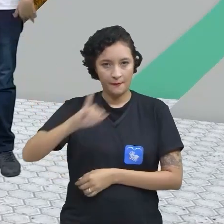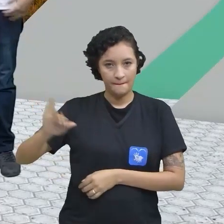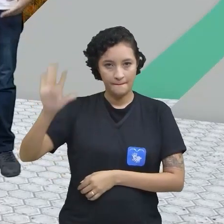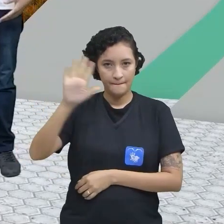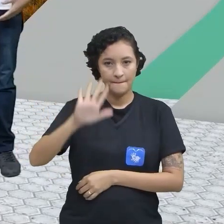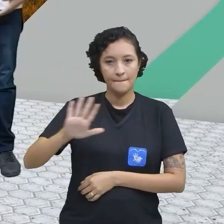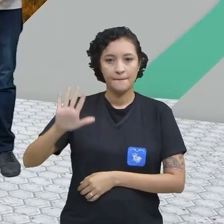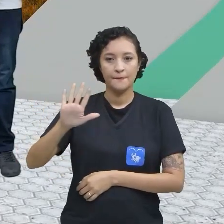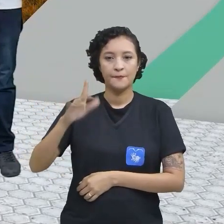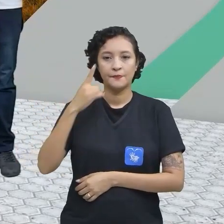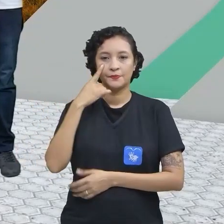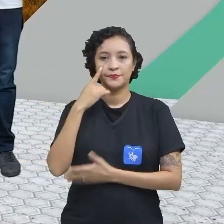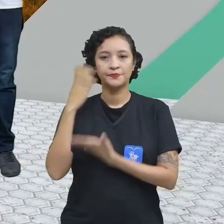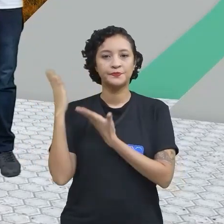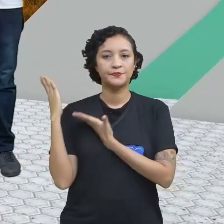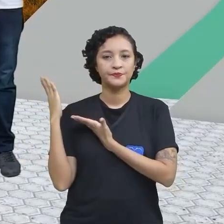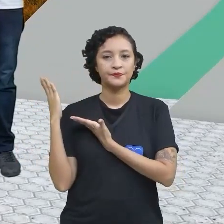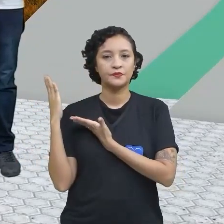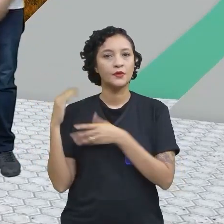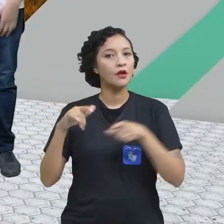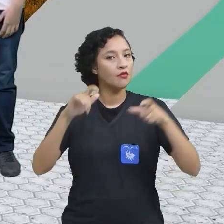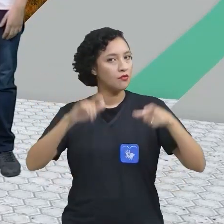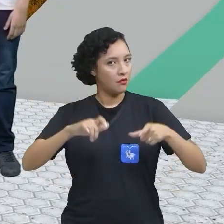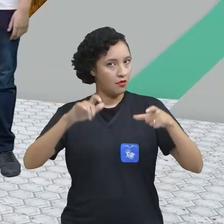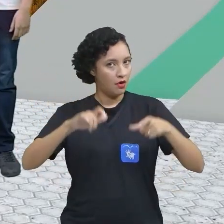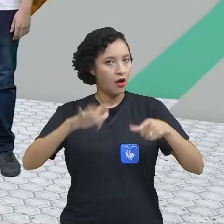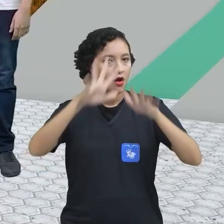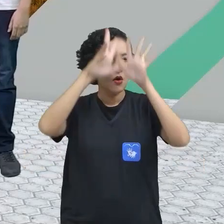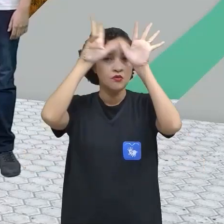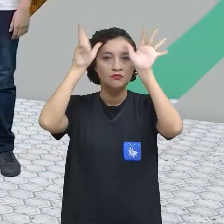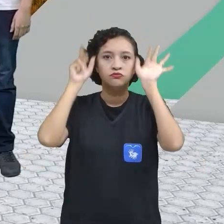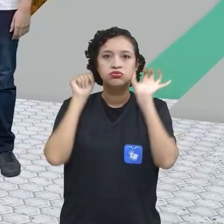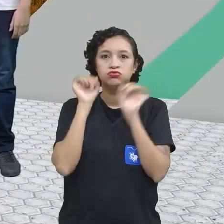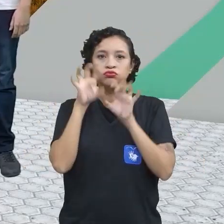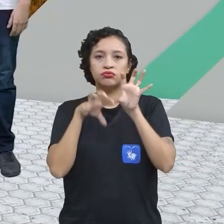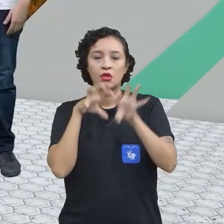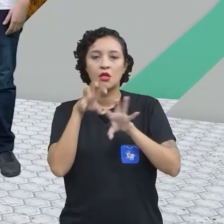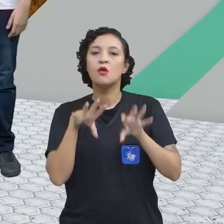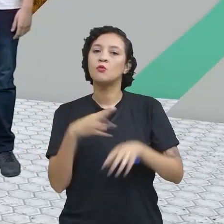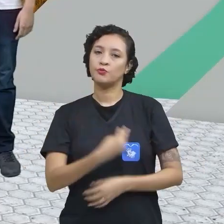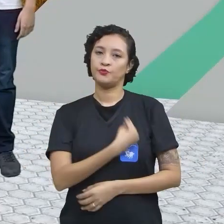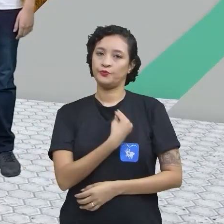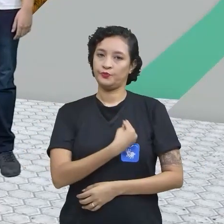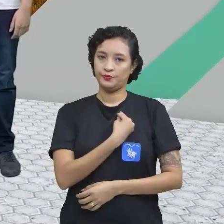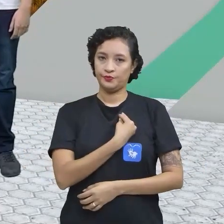esse é o lugar onde o leão vive, ele precisa de um ecossistema, ele precisa